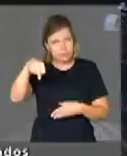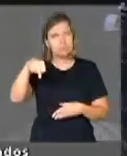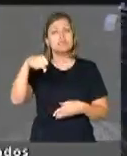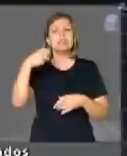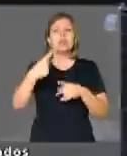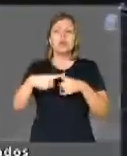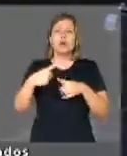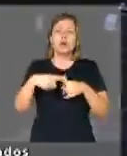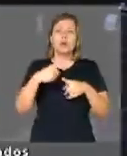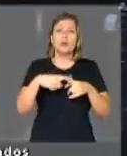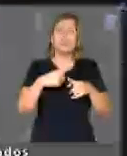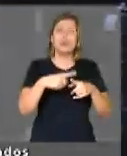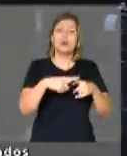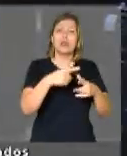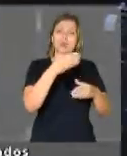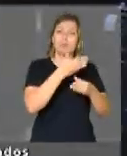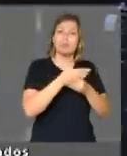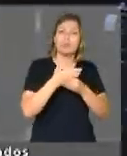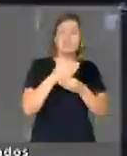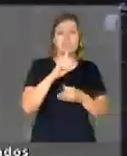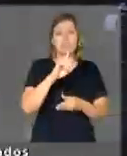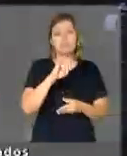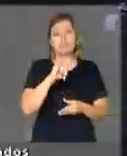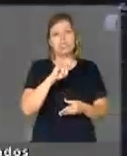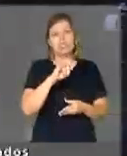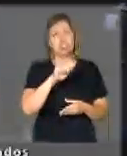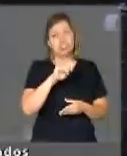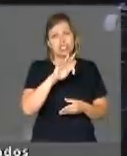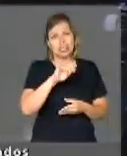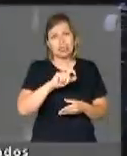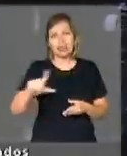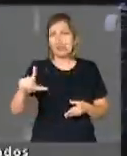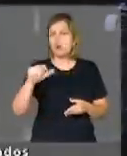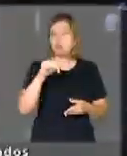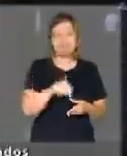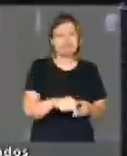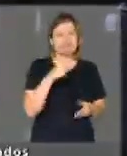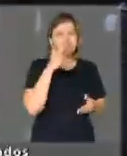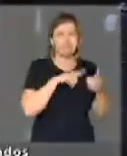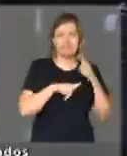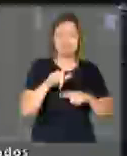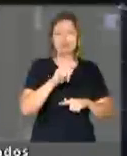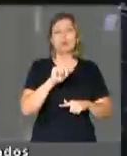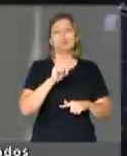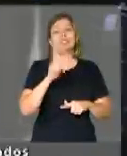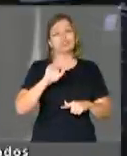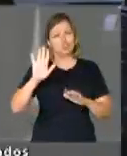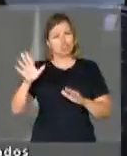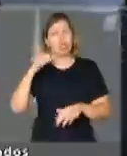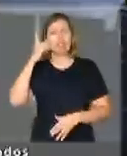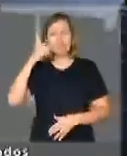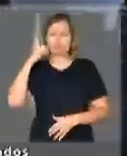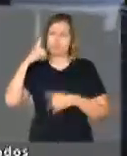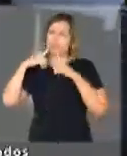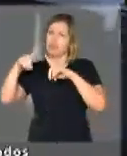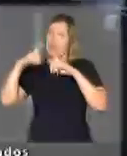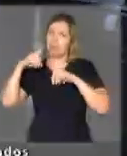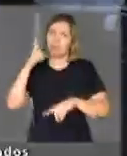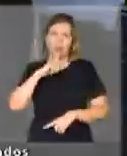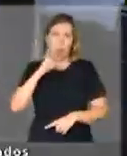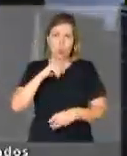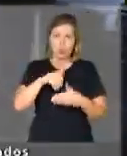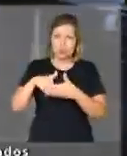processo digital não está funcionando. Assim como eu, outros deputados já reclamaram sobre isso. Espero que